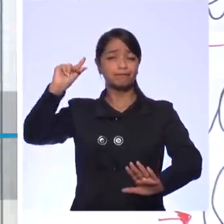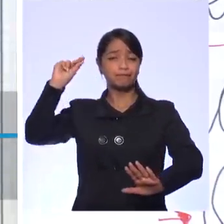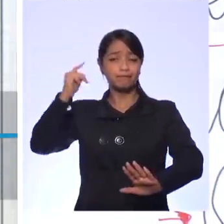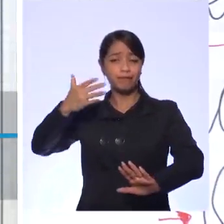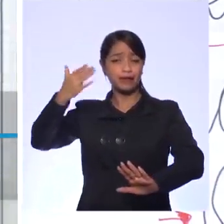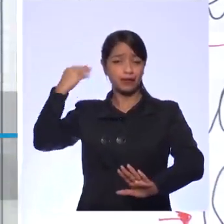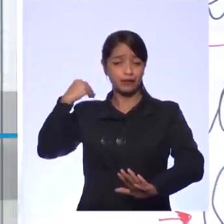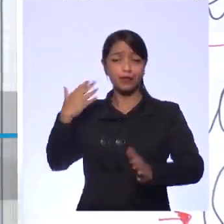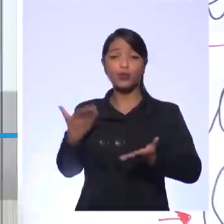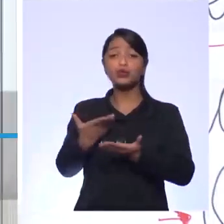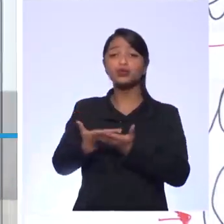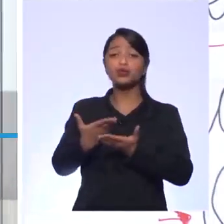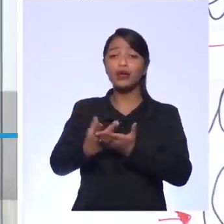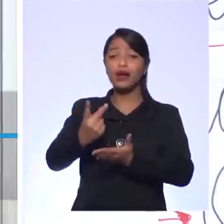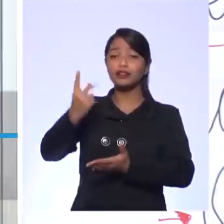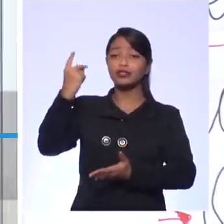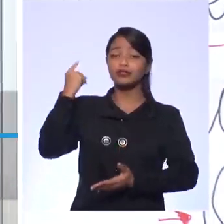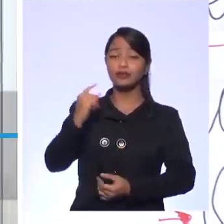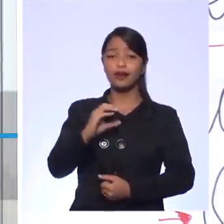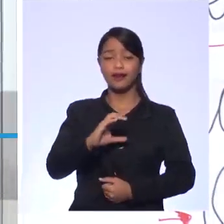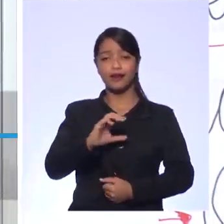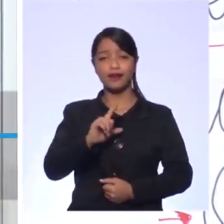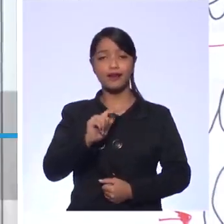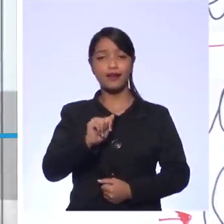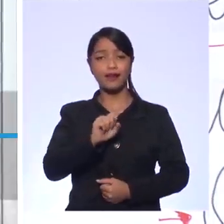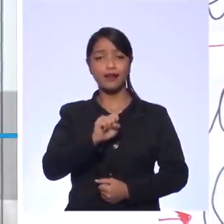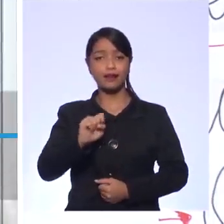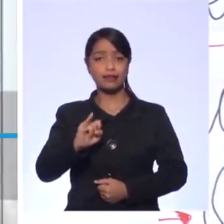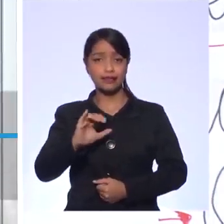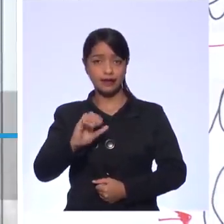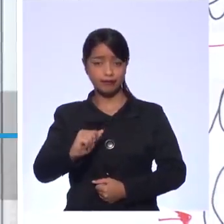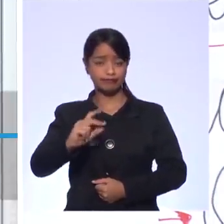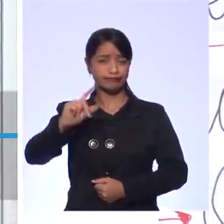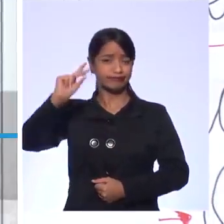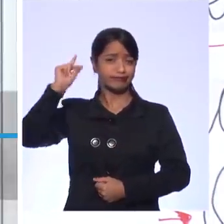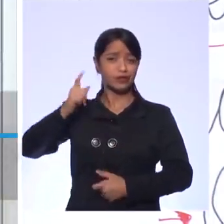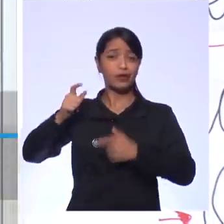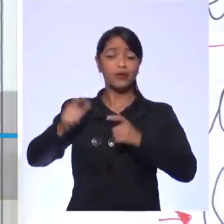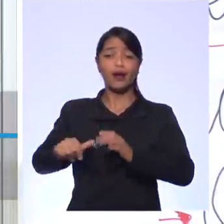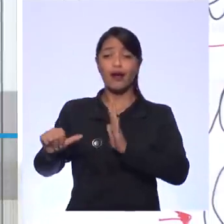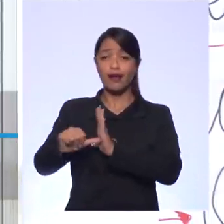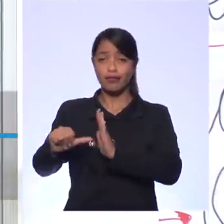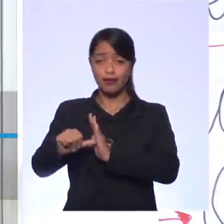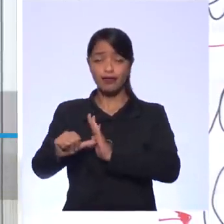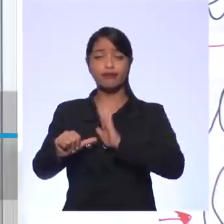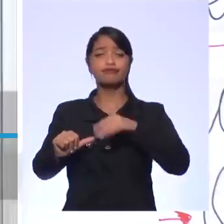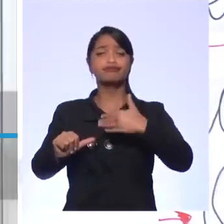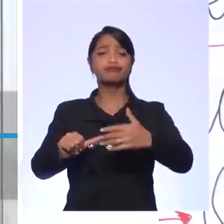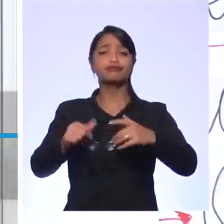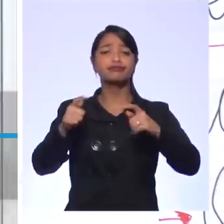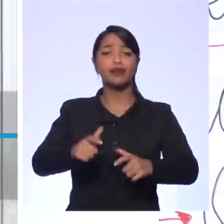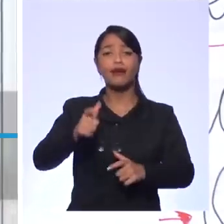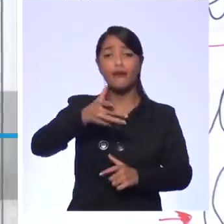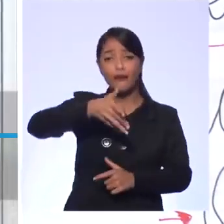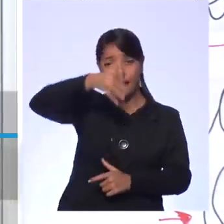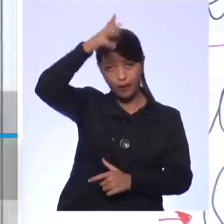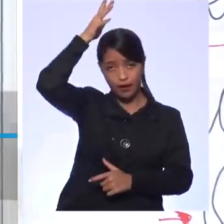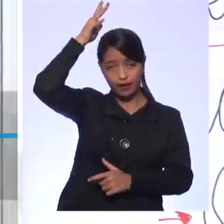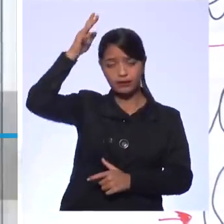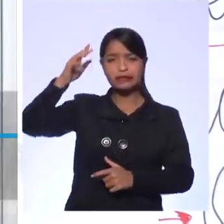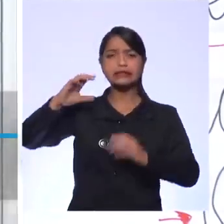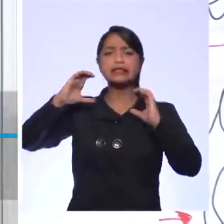antiguidade clássica, em Atenas e depois na sequência em Roma, o cidadão era aquele